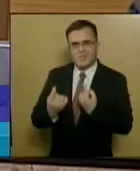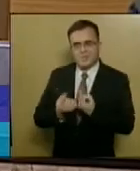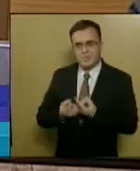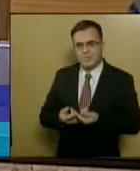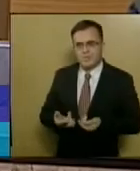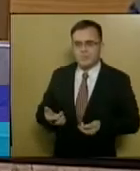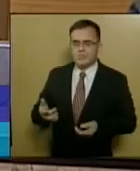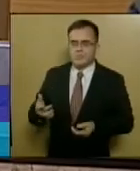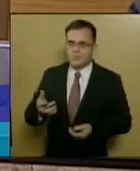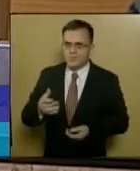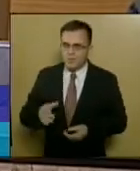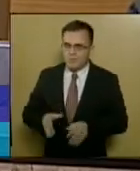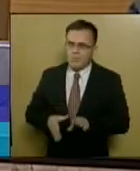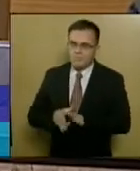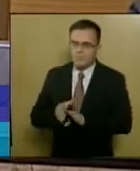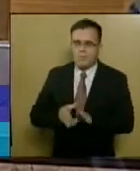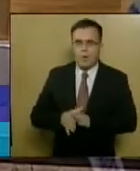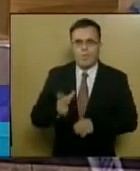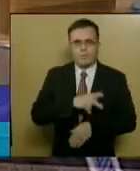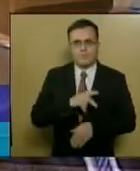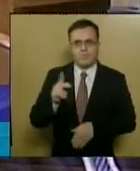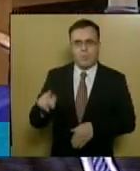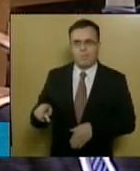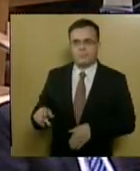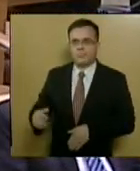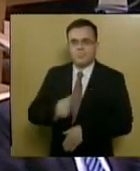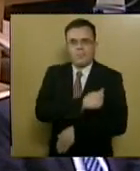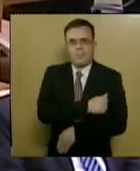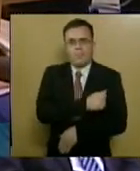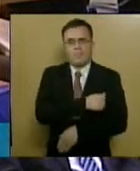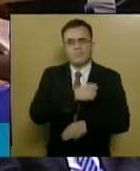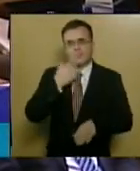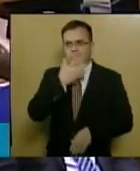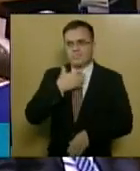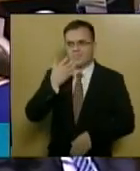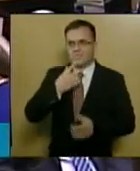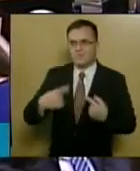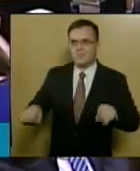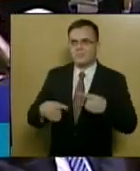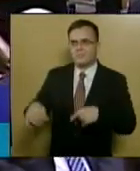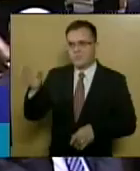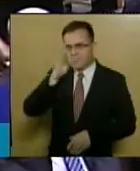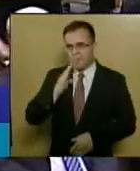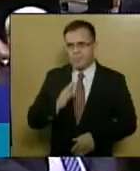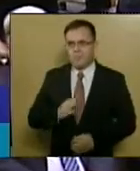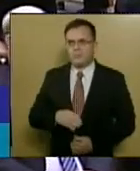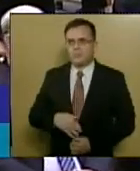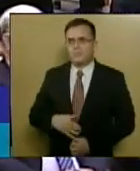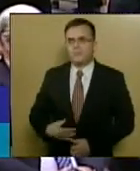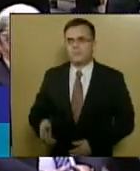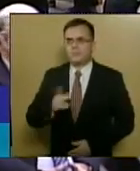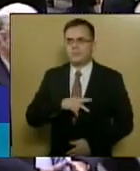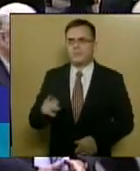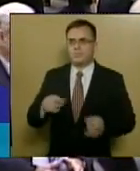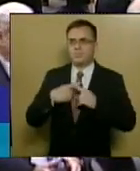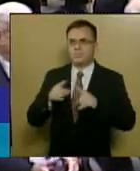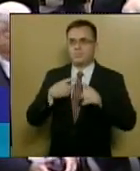orientou ao professor que botasse os alunos para cantar o hino nacional. Quando terminou a solenidade, o professor veio